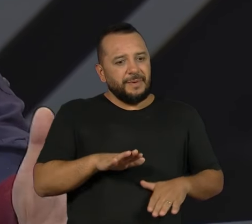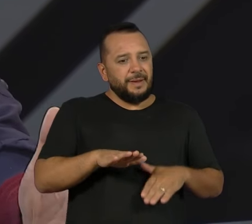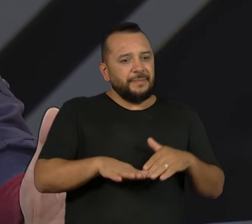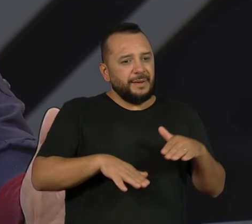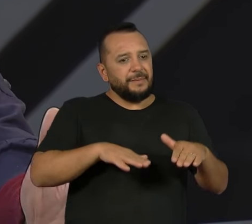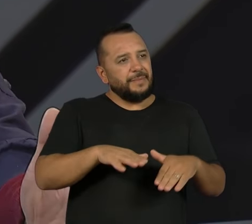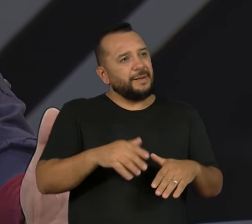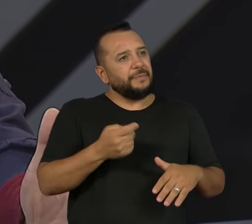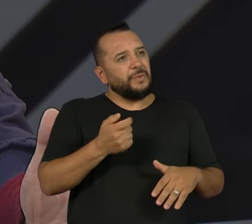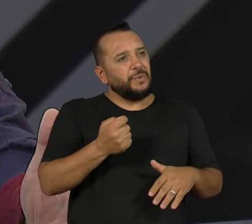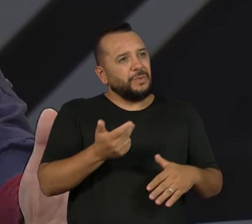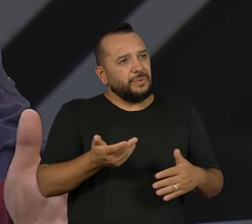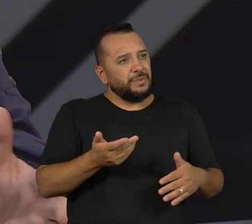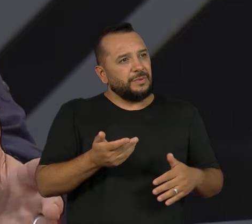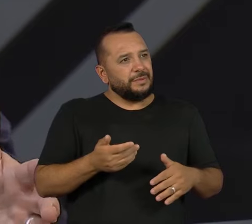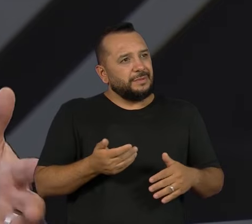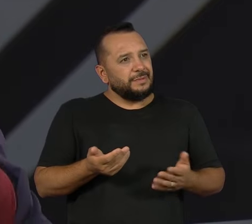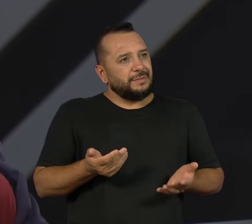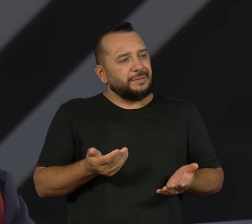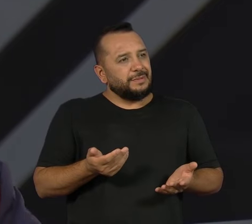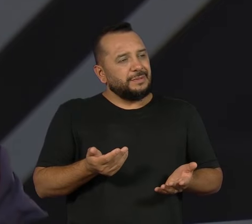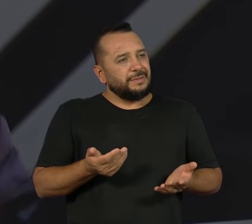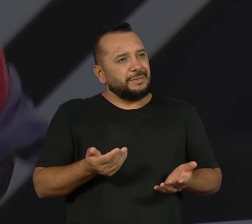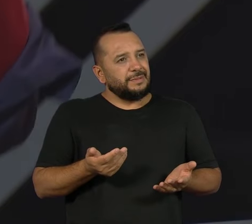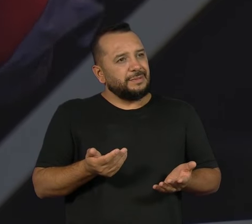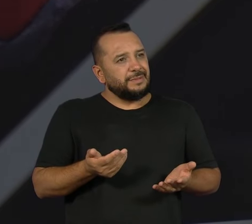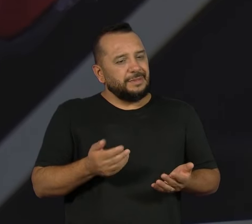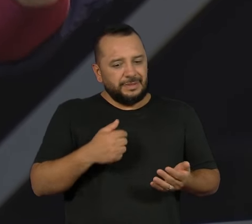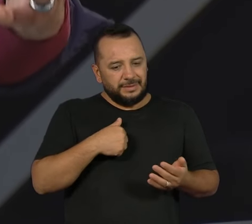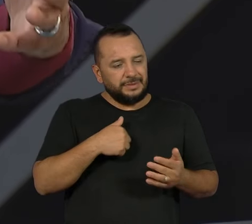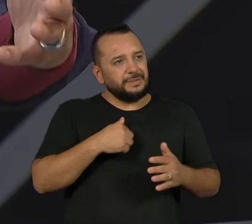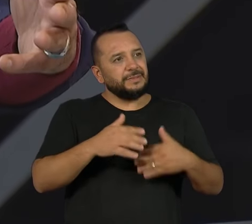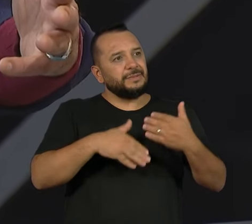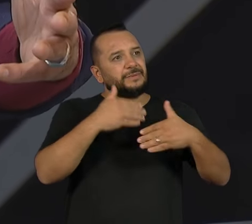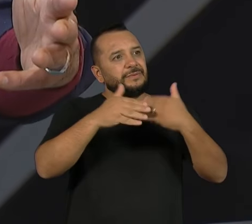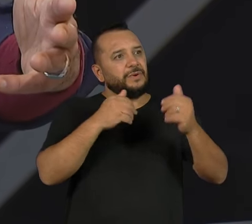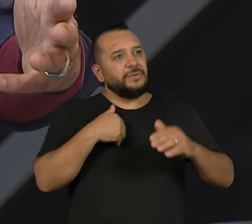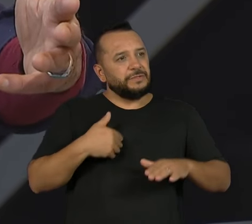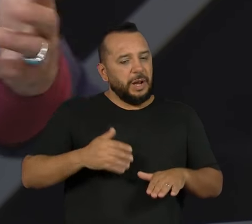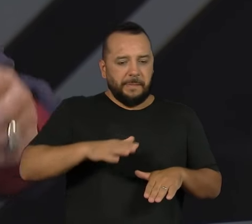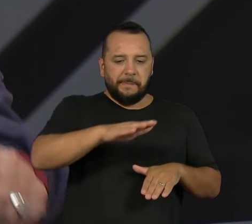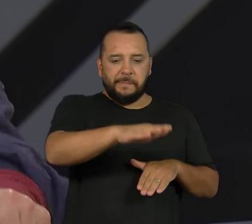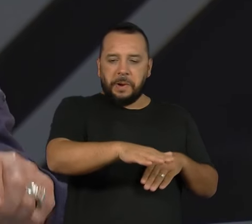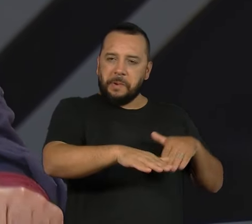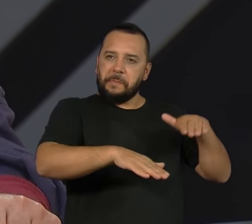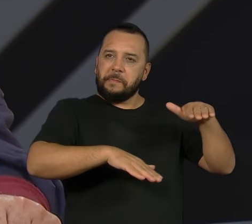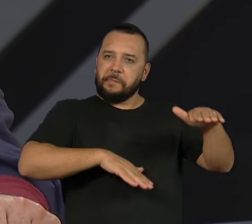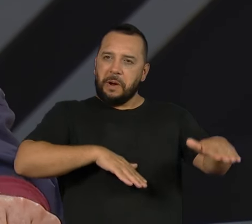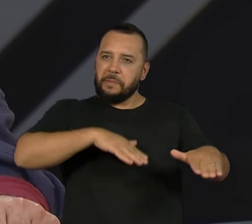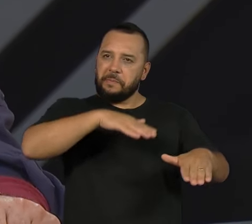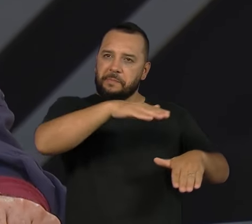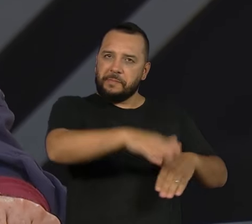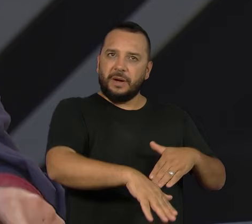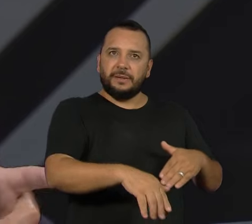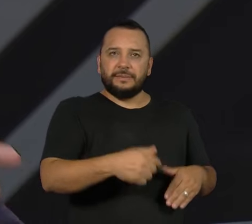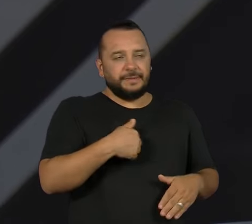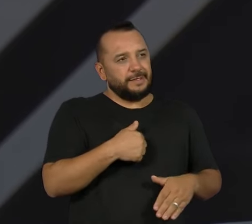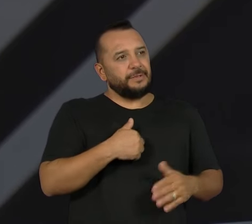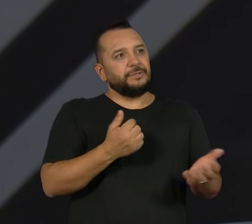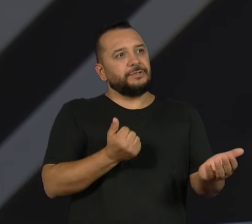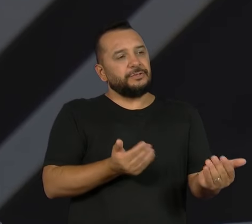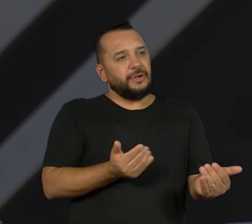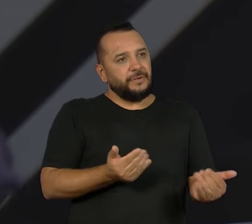são pequenos. Eu não desenvolvo um passo comprido, que é o que me mantém jovem, porque